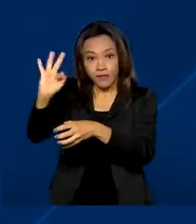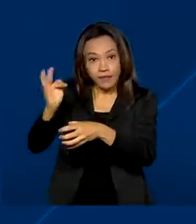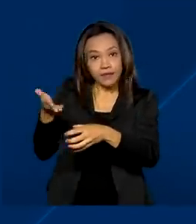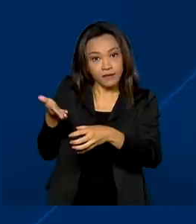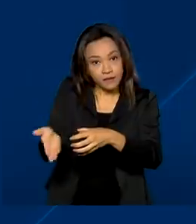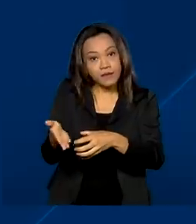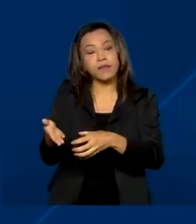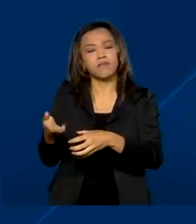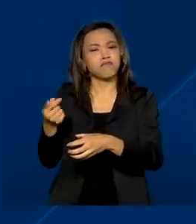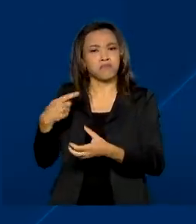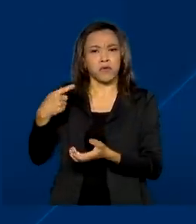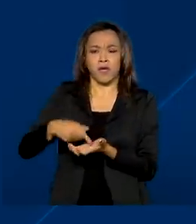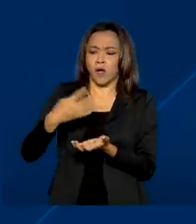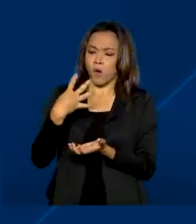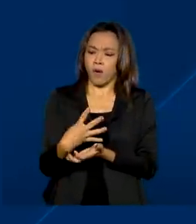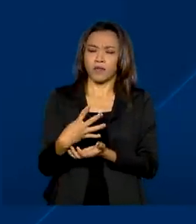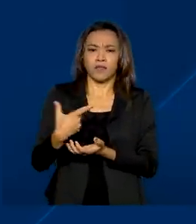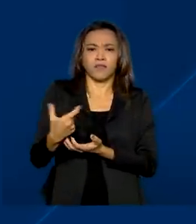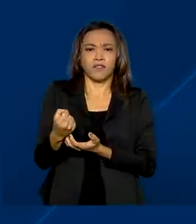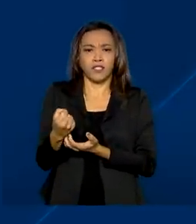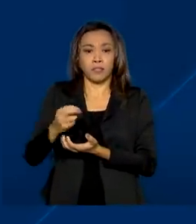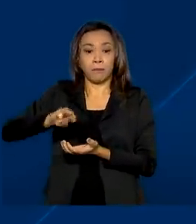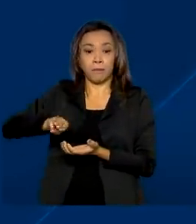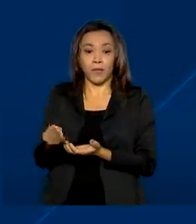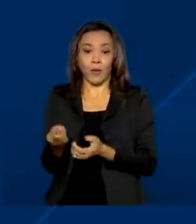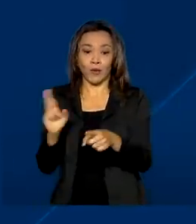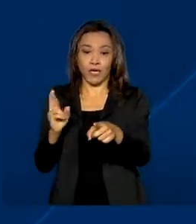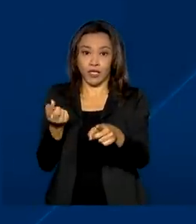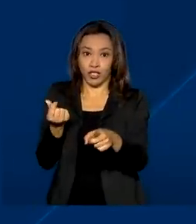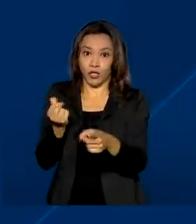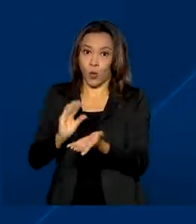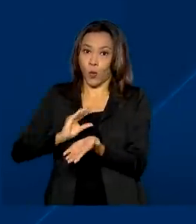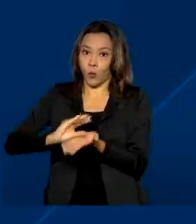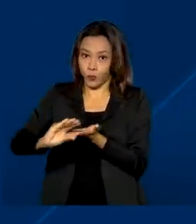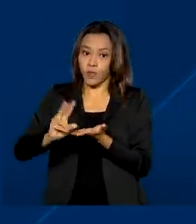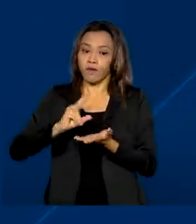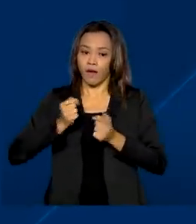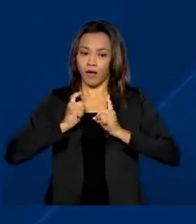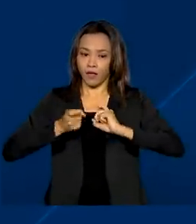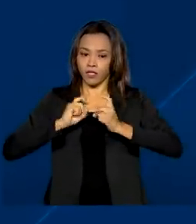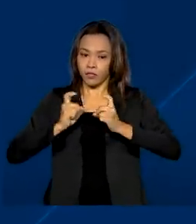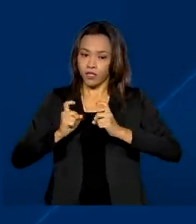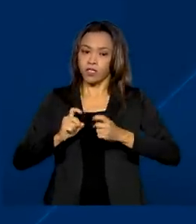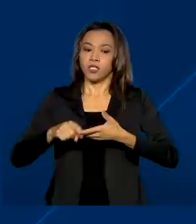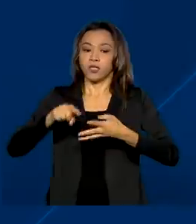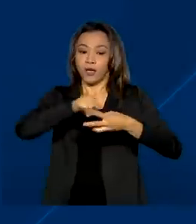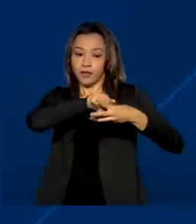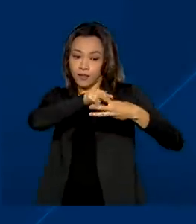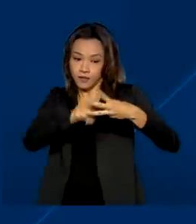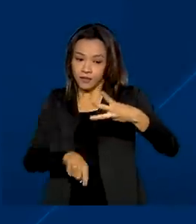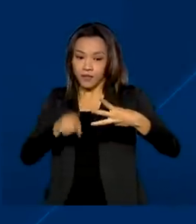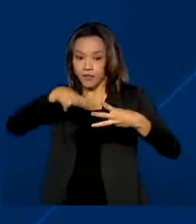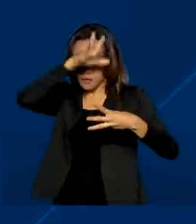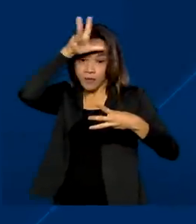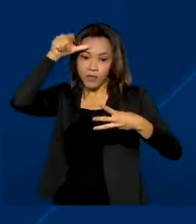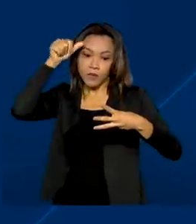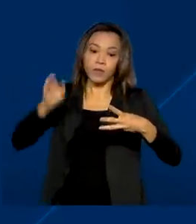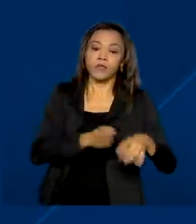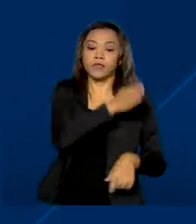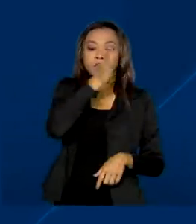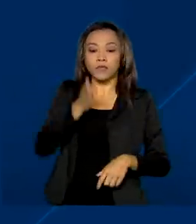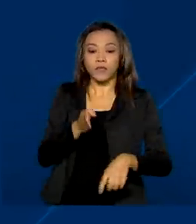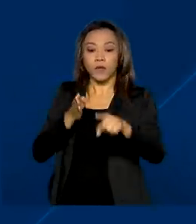ser Portes com o lance de 420 milhões de reais e vai operar nos terminais de Manaus Tabatinga e Tefé no Amazonas